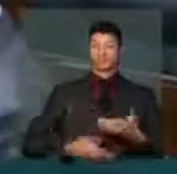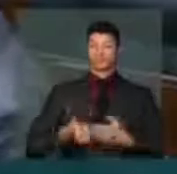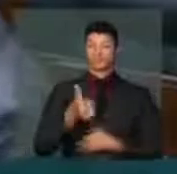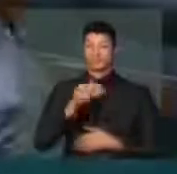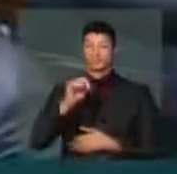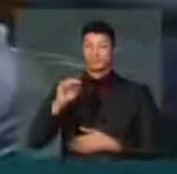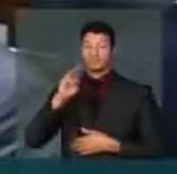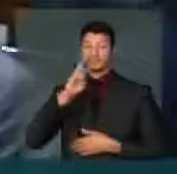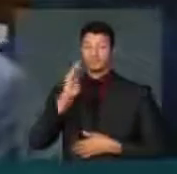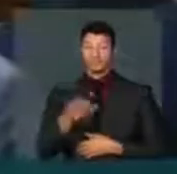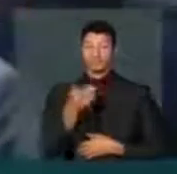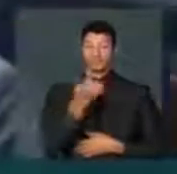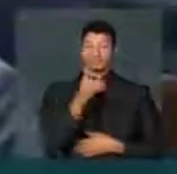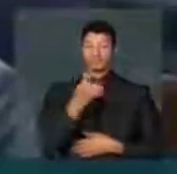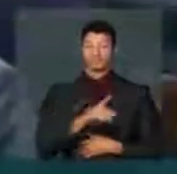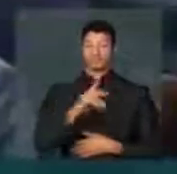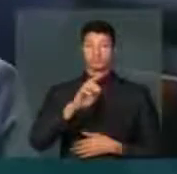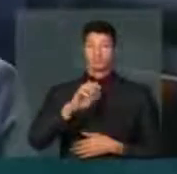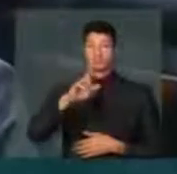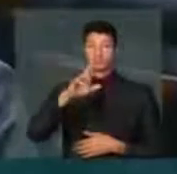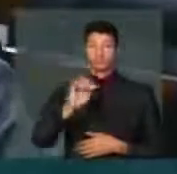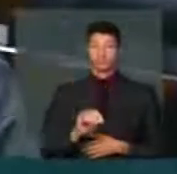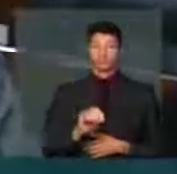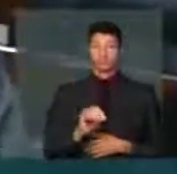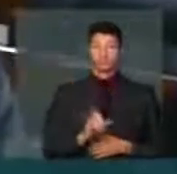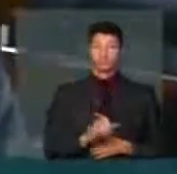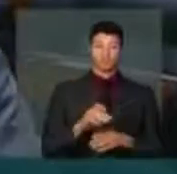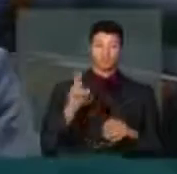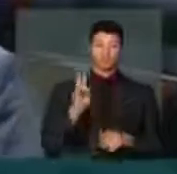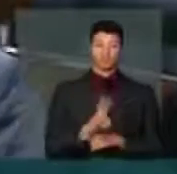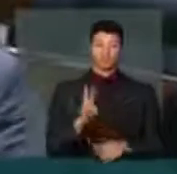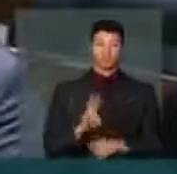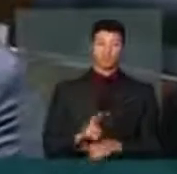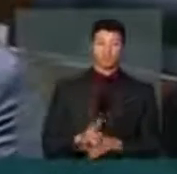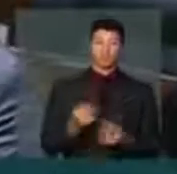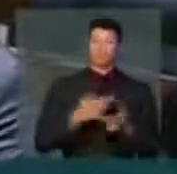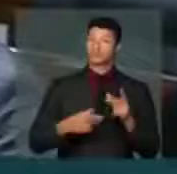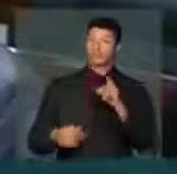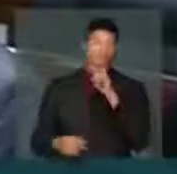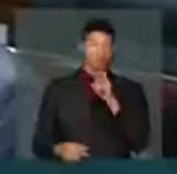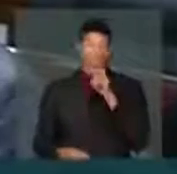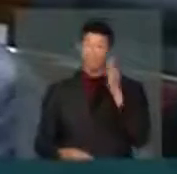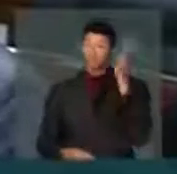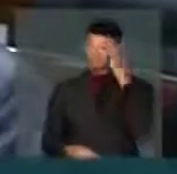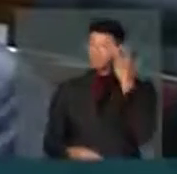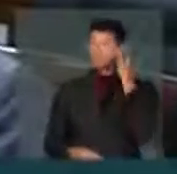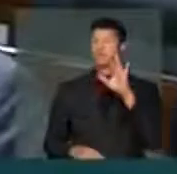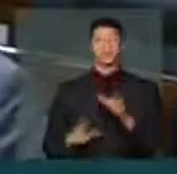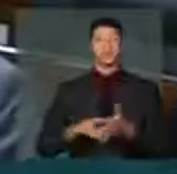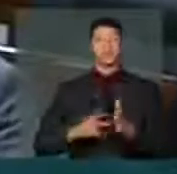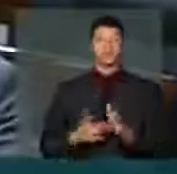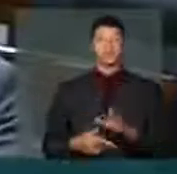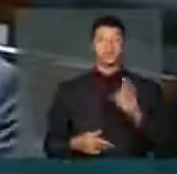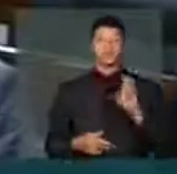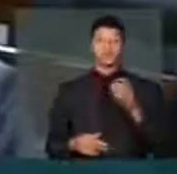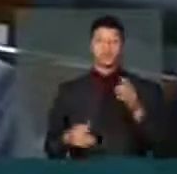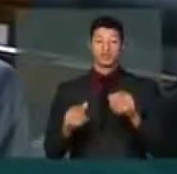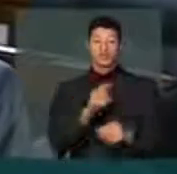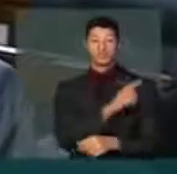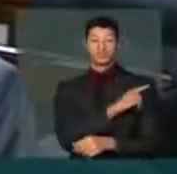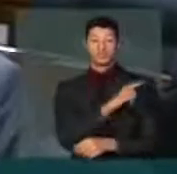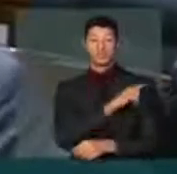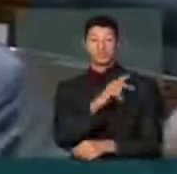milhões de dólares o senhor Pedro Barulho defendeu, coisa que ninguém sabia quem era. Era simplesmente um gerente